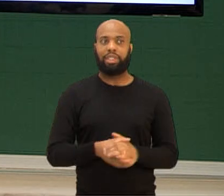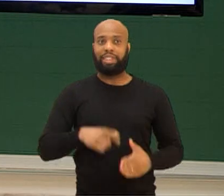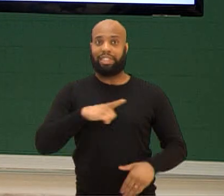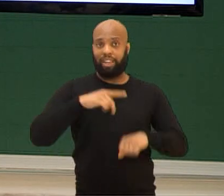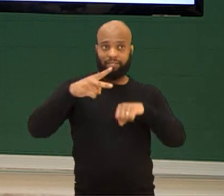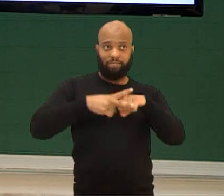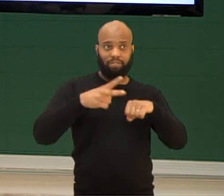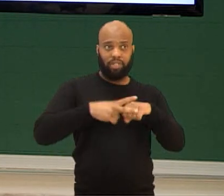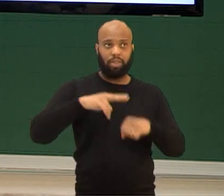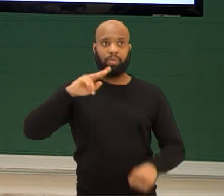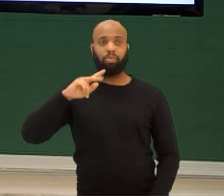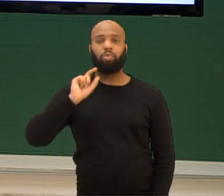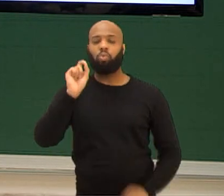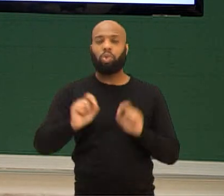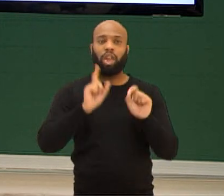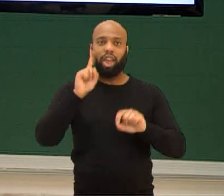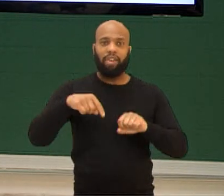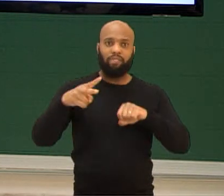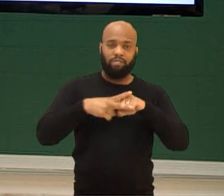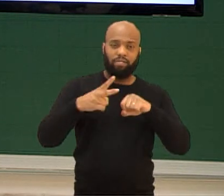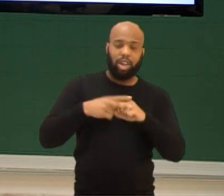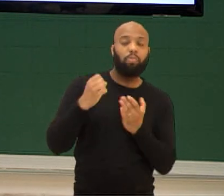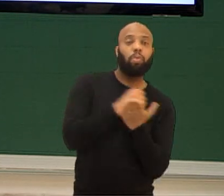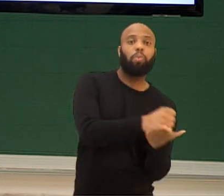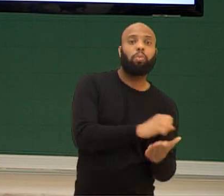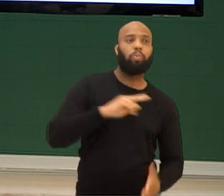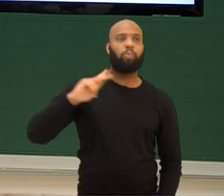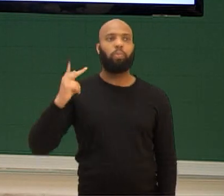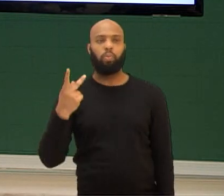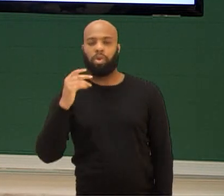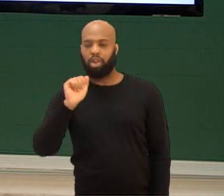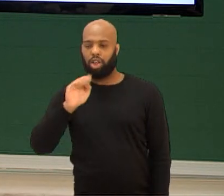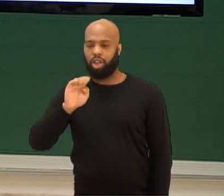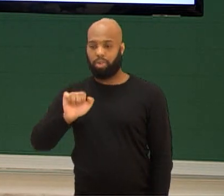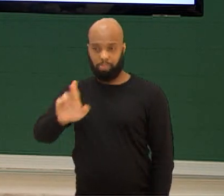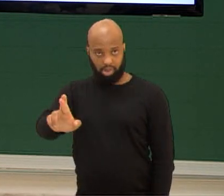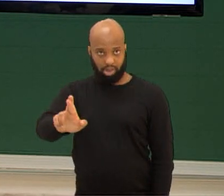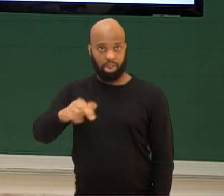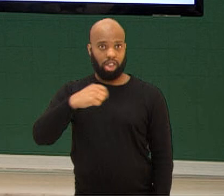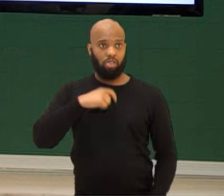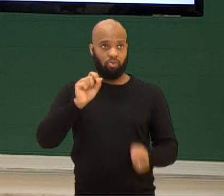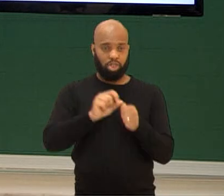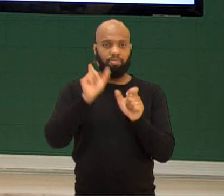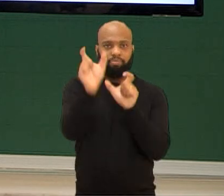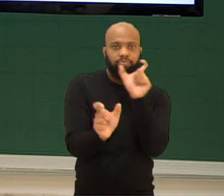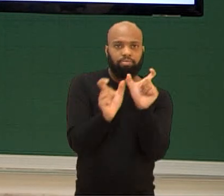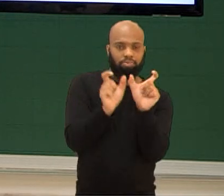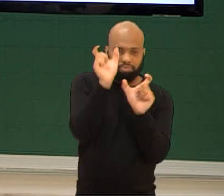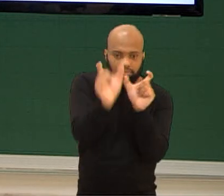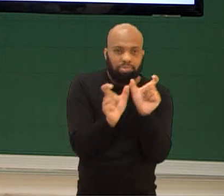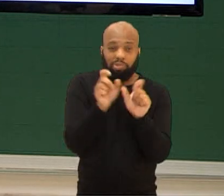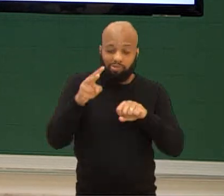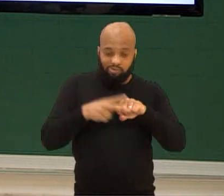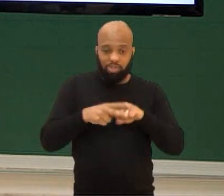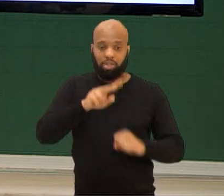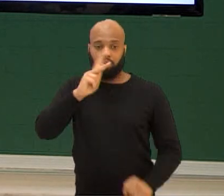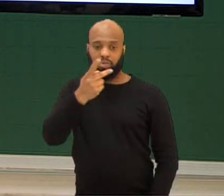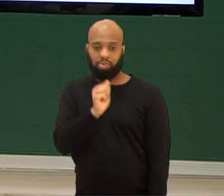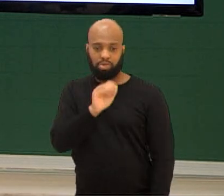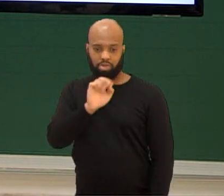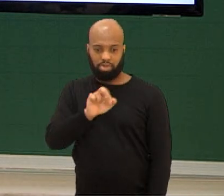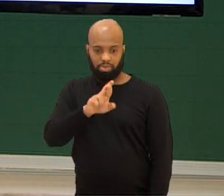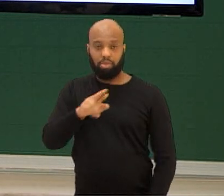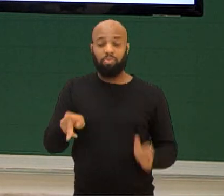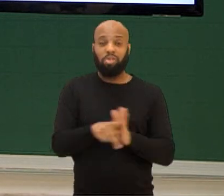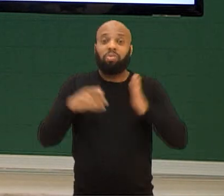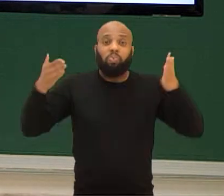verbo chamado verbo auxiliar, haber, né? E eu conjugo esse verbo haber no presente